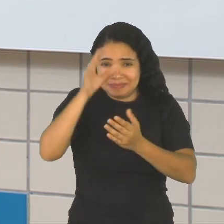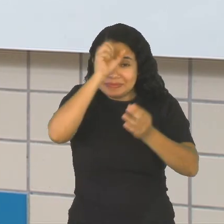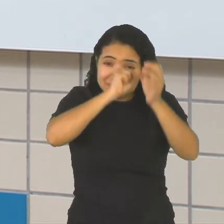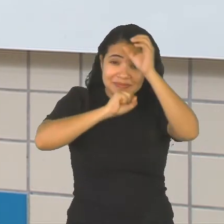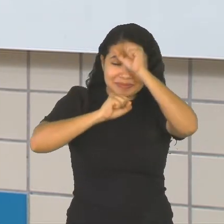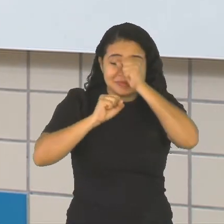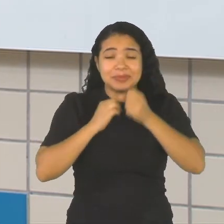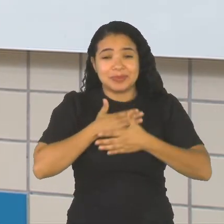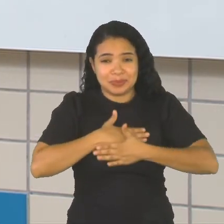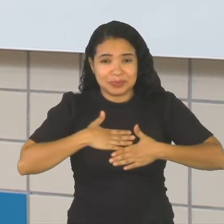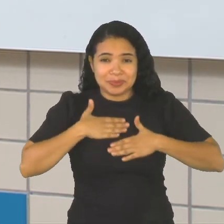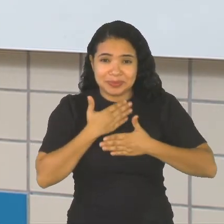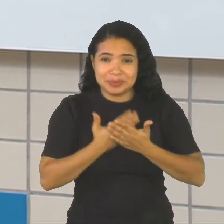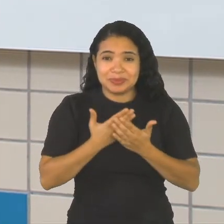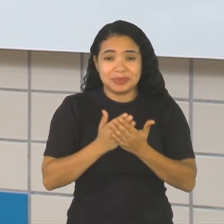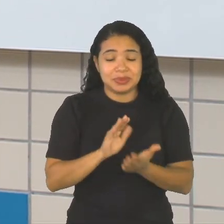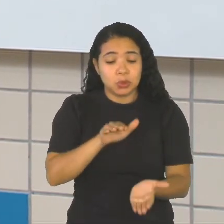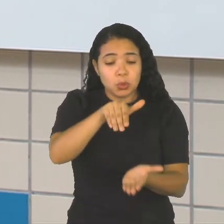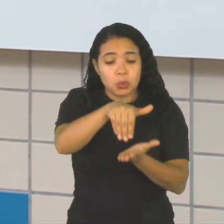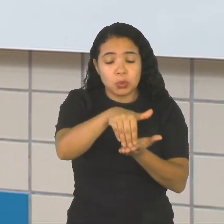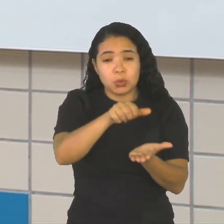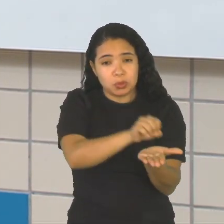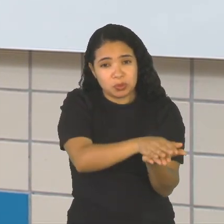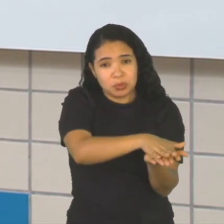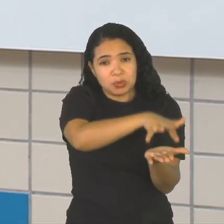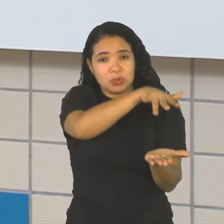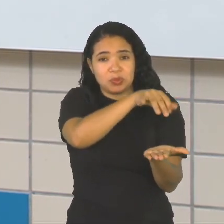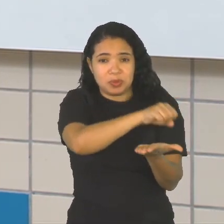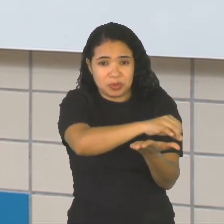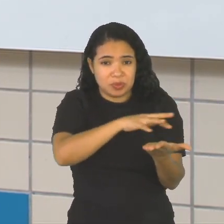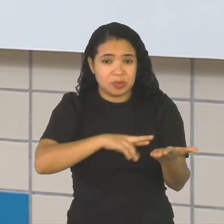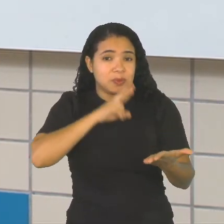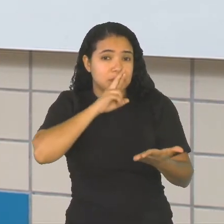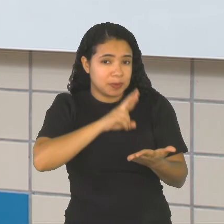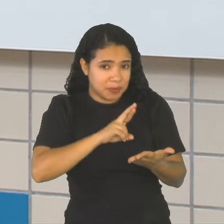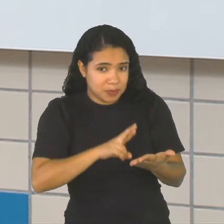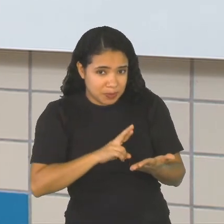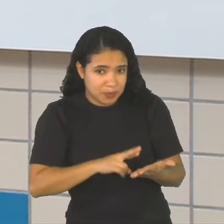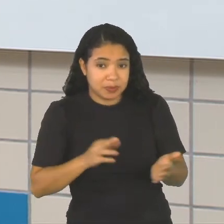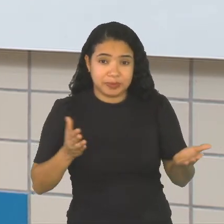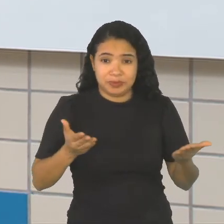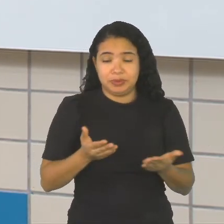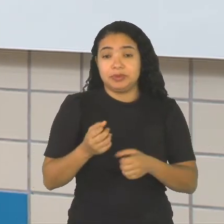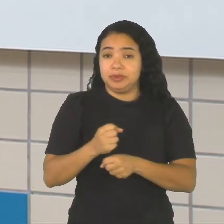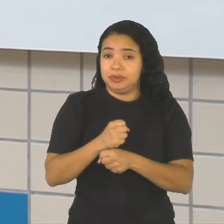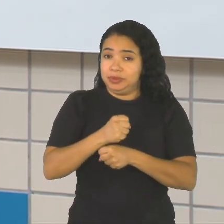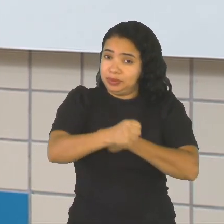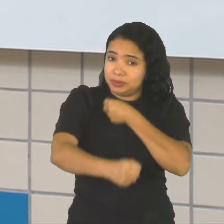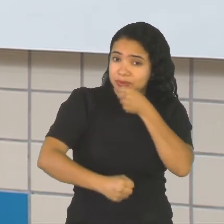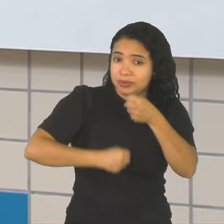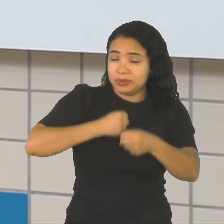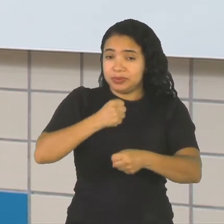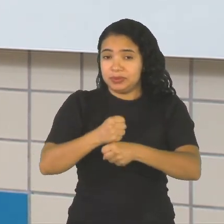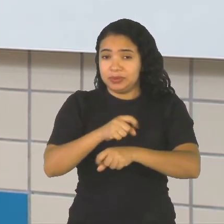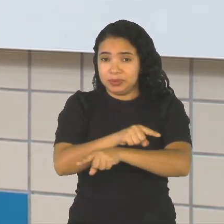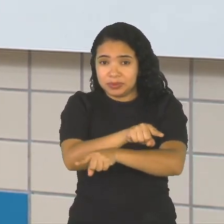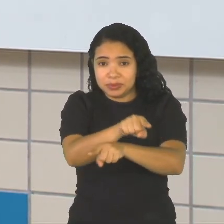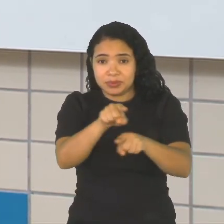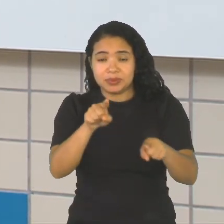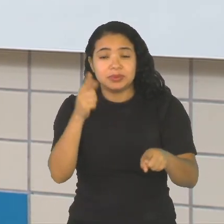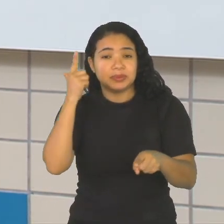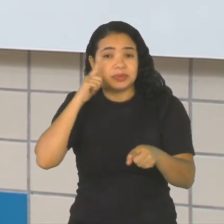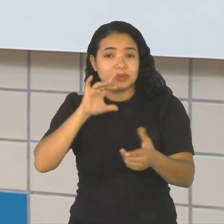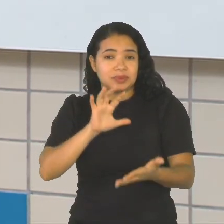que estejam fazendo nosso último bloco de atividades e que esse ano e que o ano que vem vocês estejam renovados com